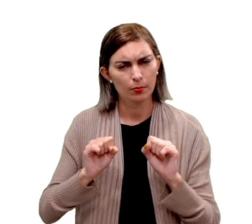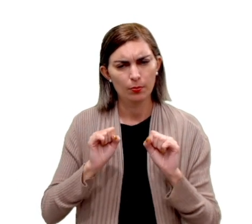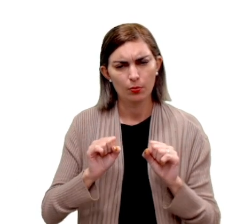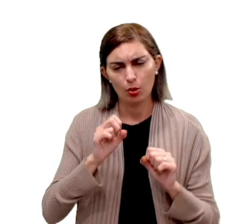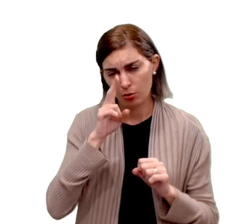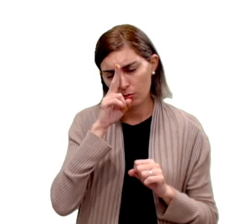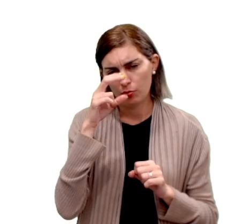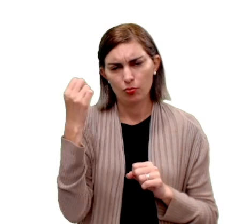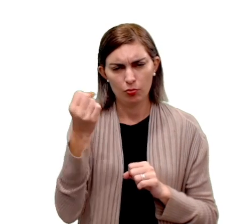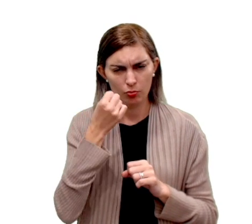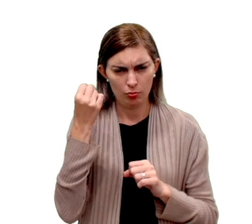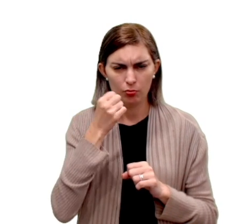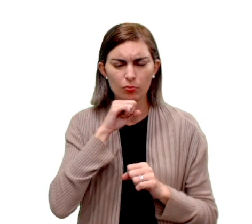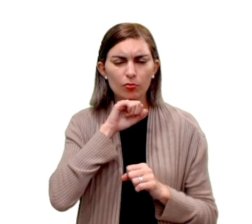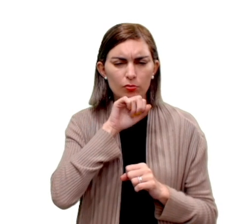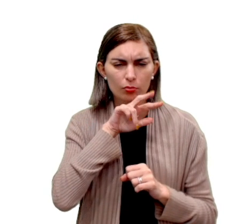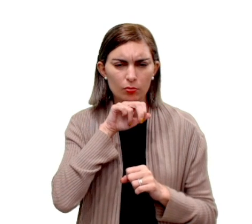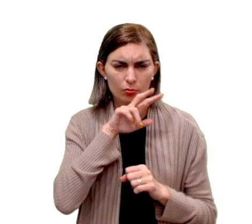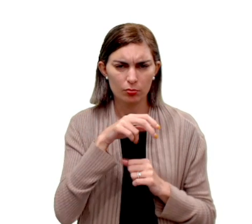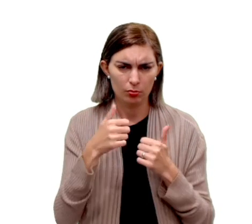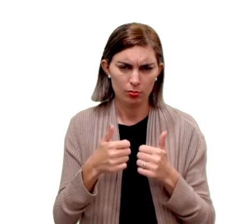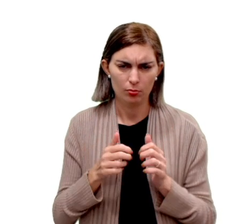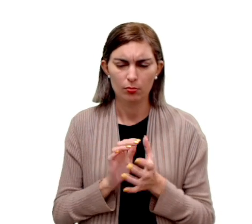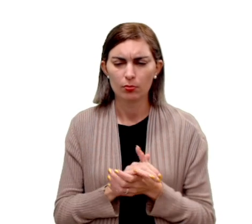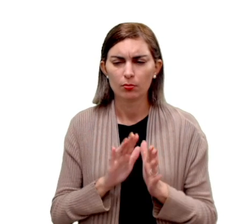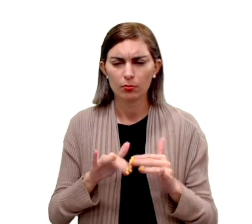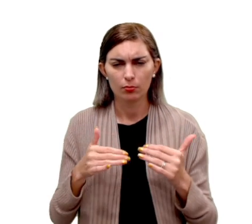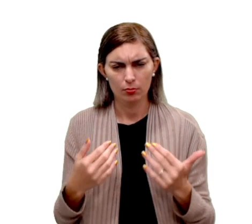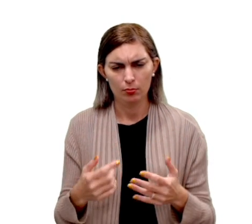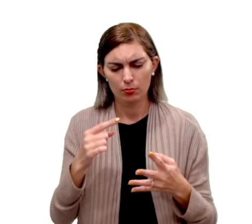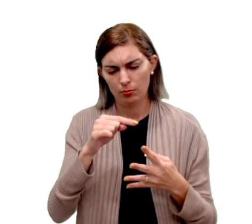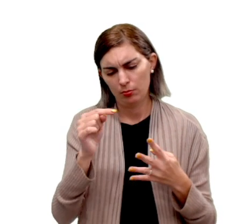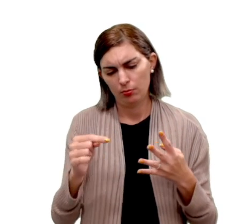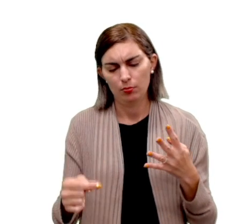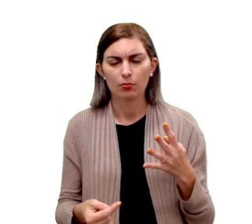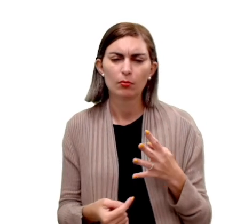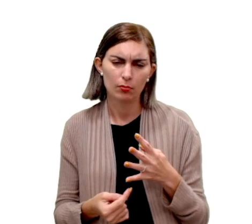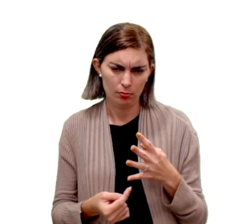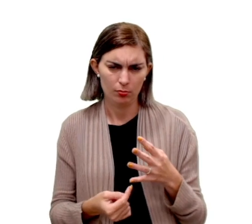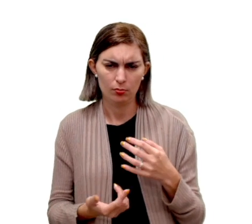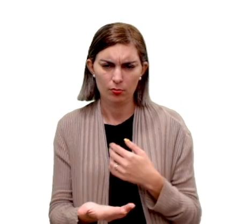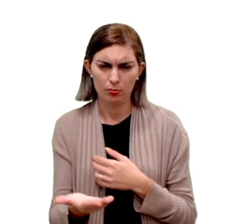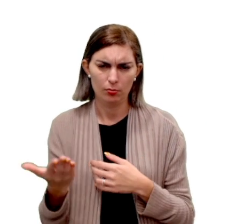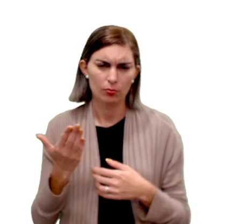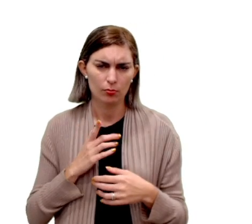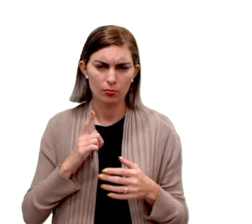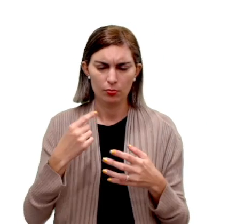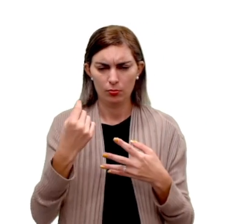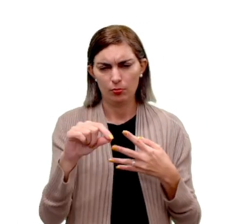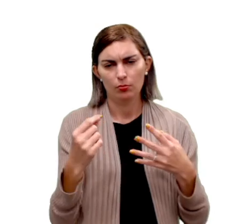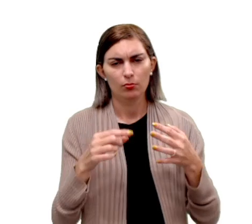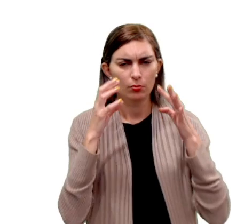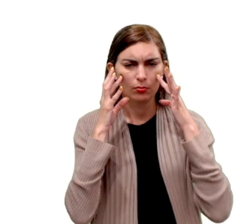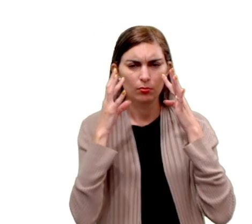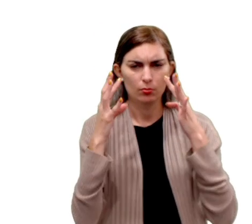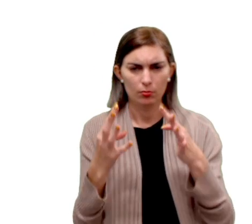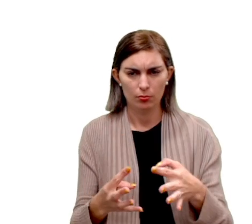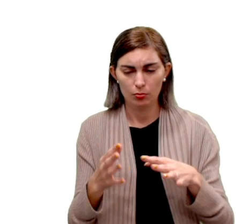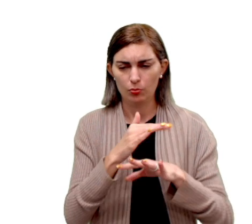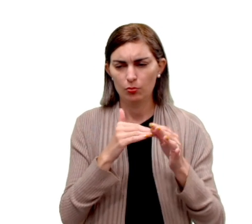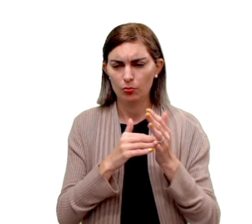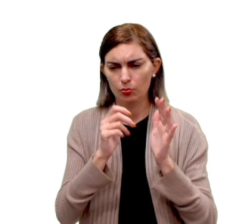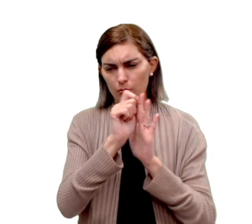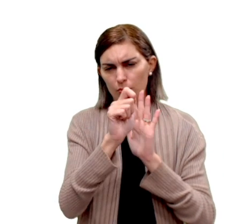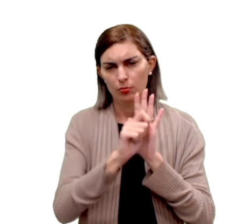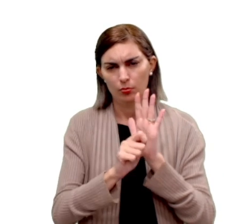agravar uma intoxicação, tá certo? Então, esses pontos, né, que aí foi listado, então fique bem atento, tá tudo descrito